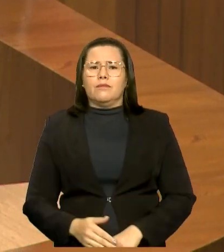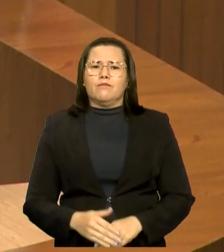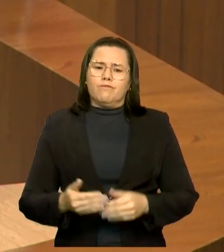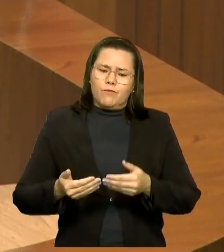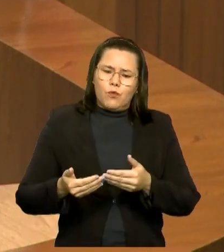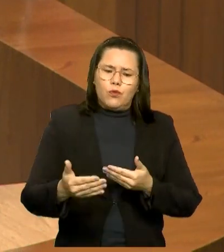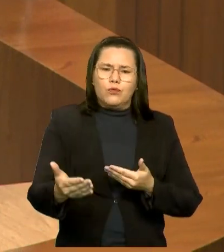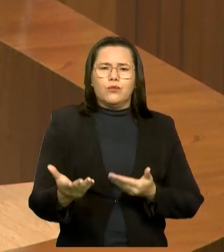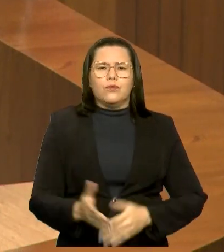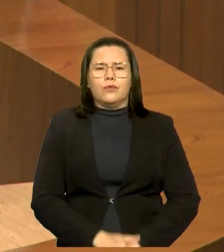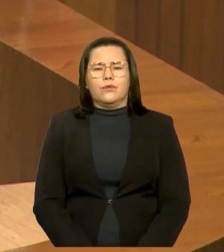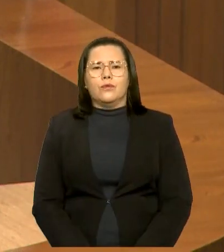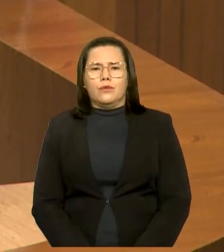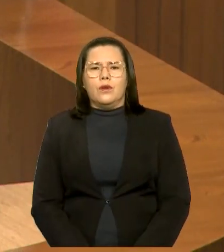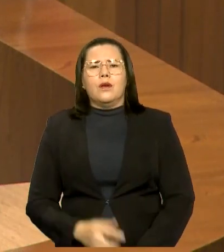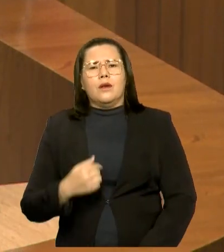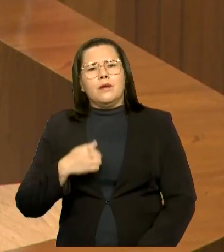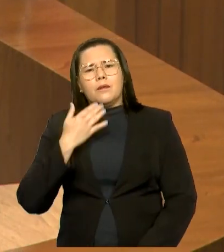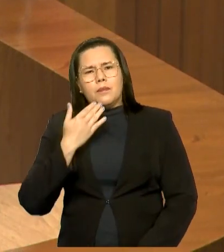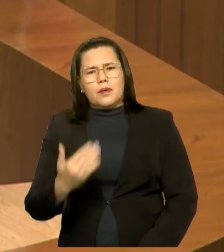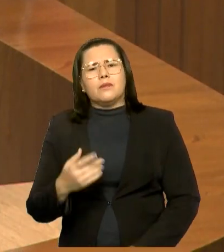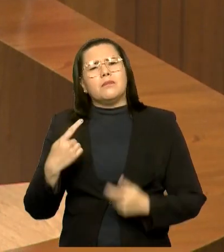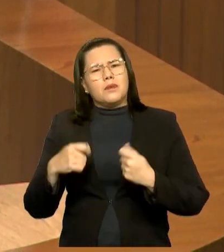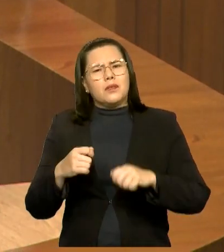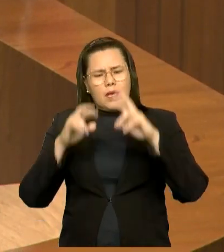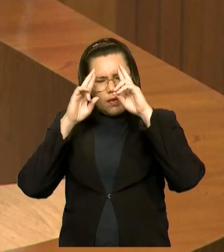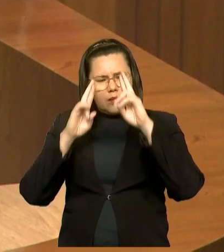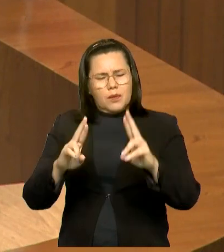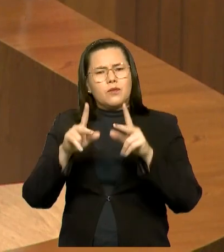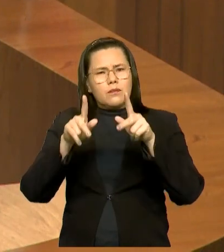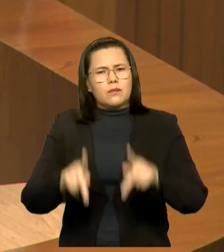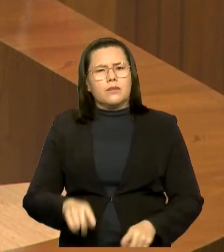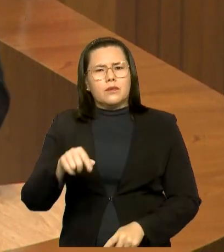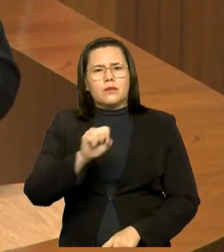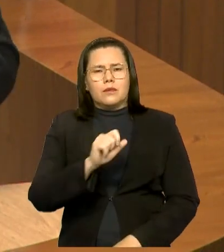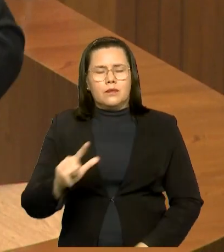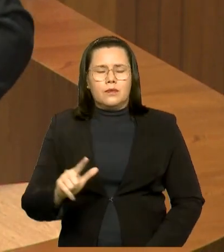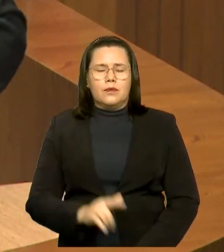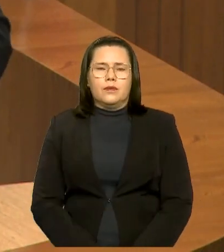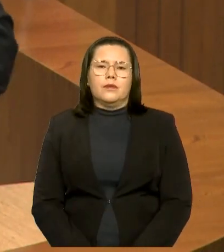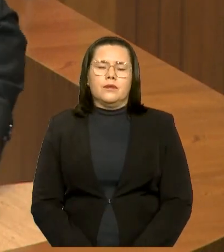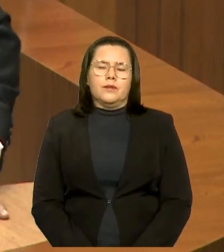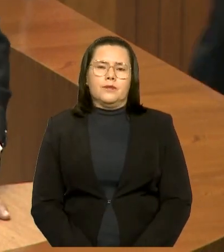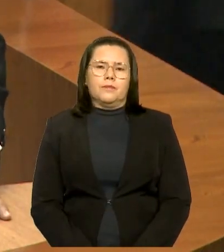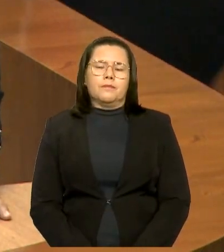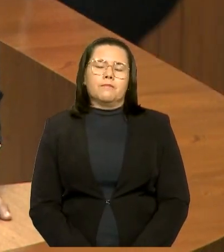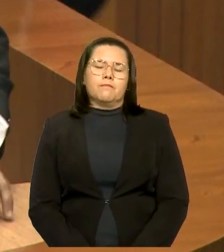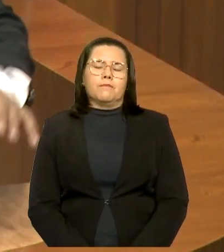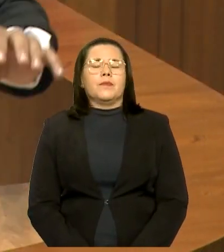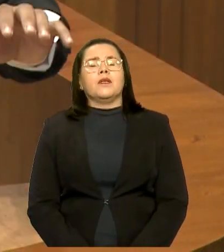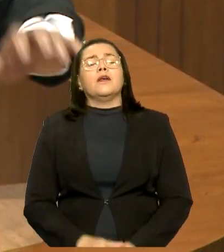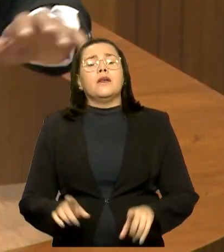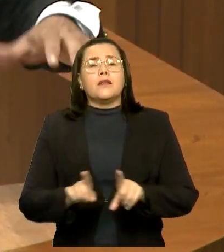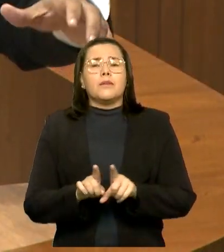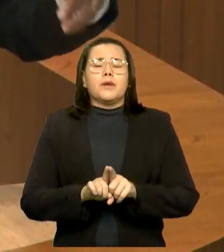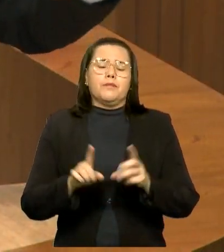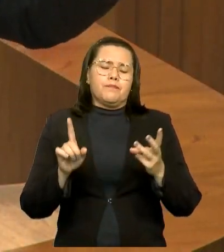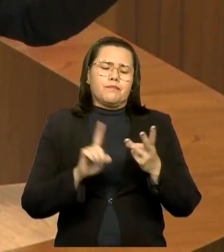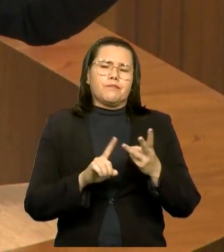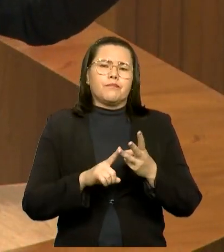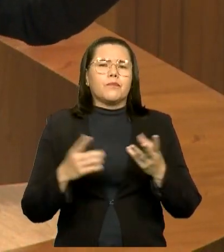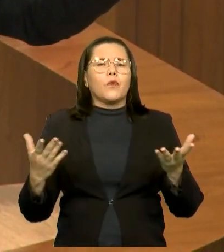e possa realmente melhorar a vida da população. E por último, senhor presidente, hoje o governo do estado anunciando que